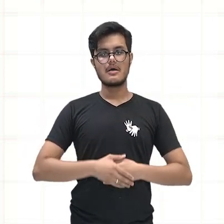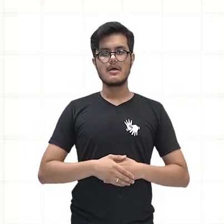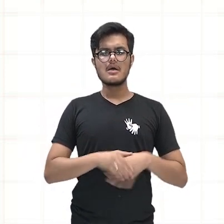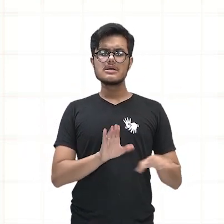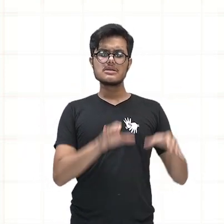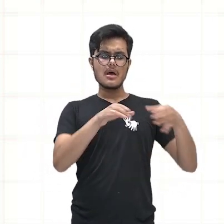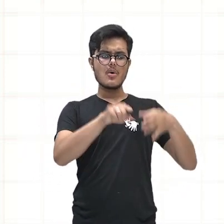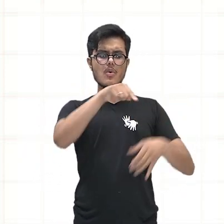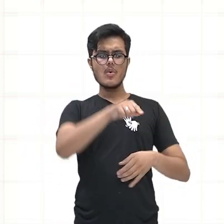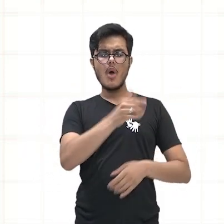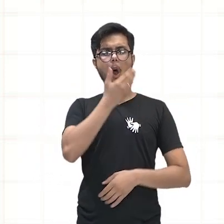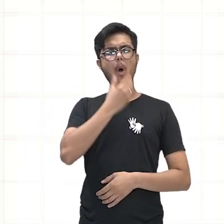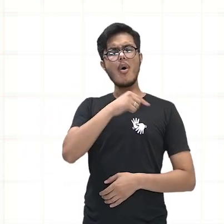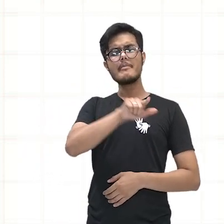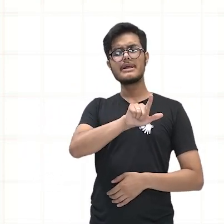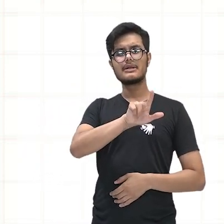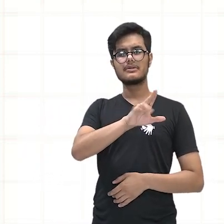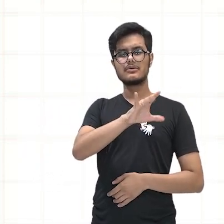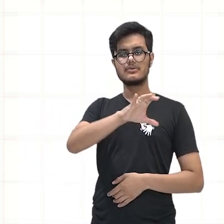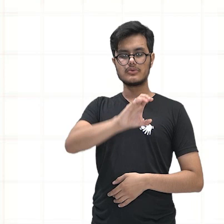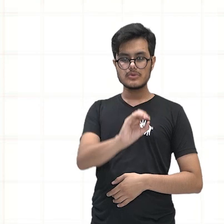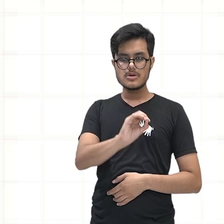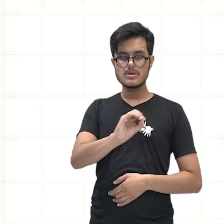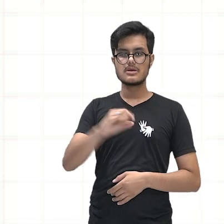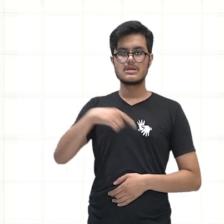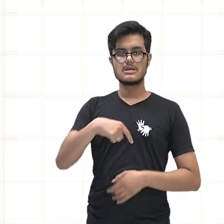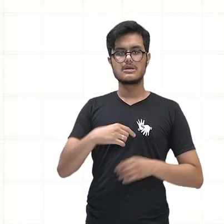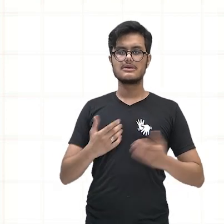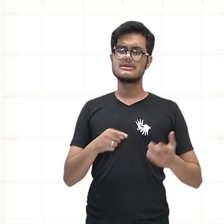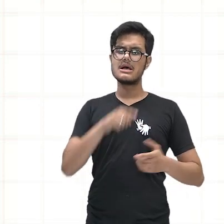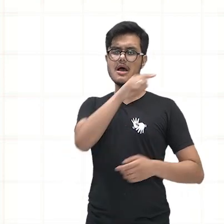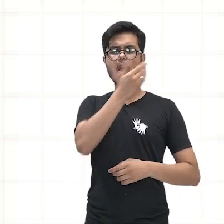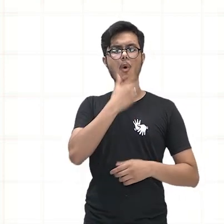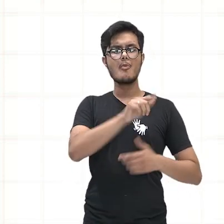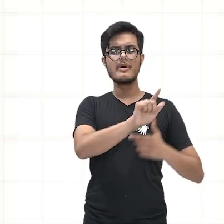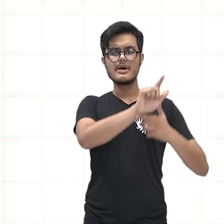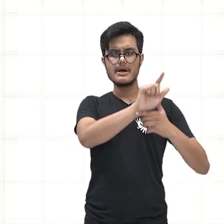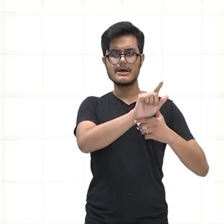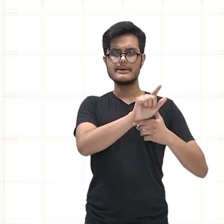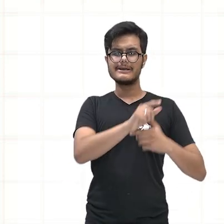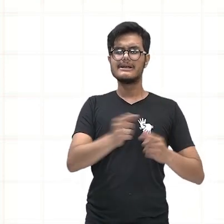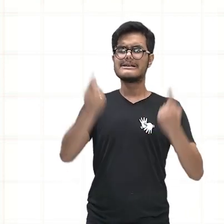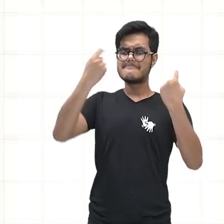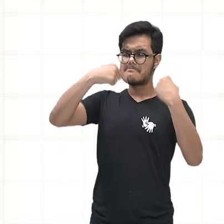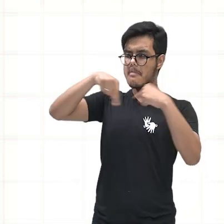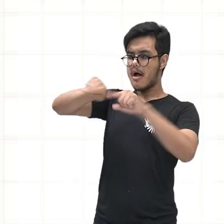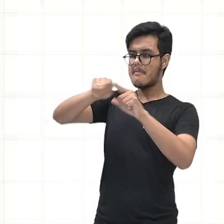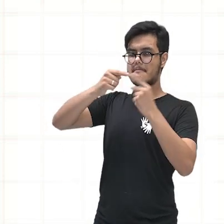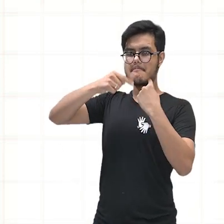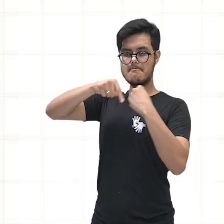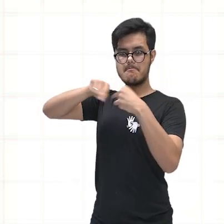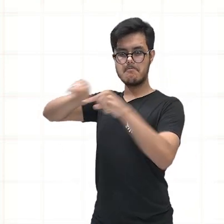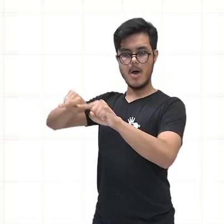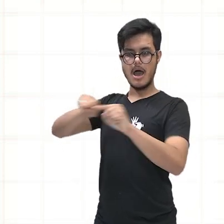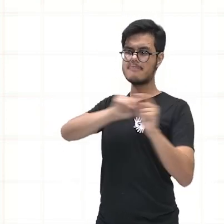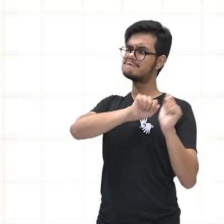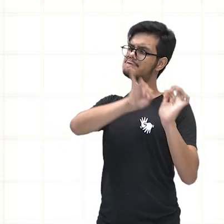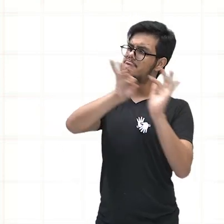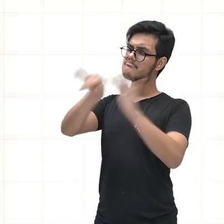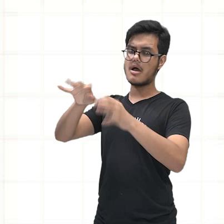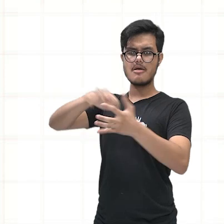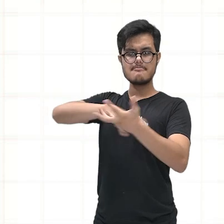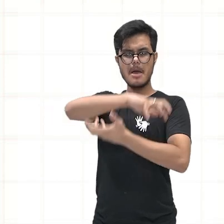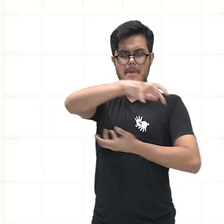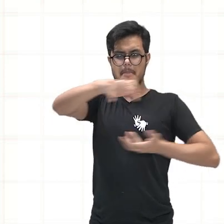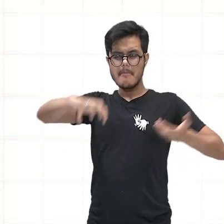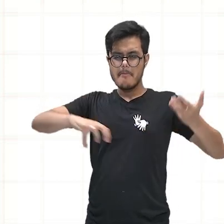popular e levou a uma revolta liderada por Lúcio Júnior bruto e Lúcio Tarquino colatino